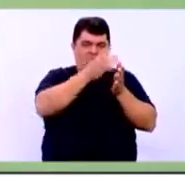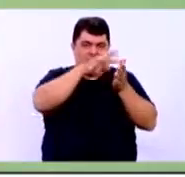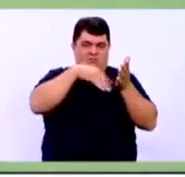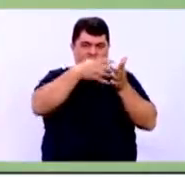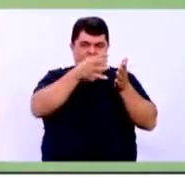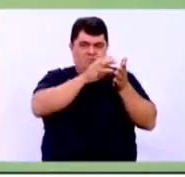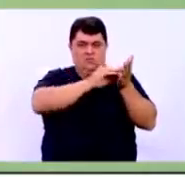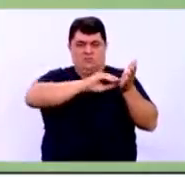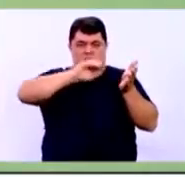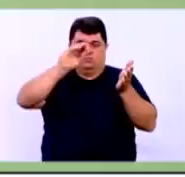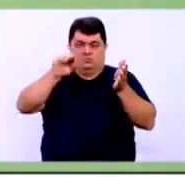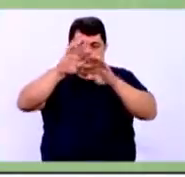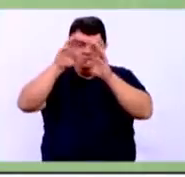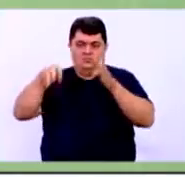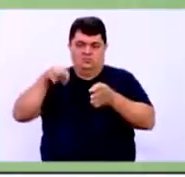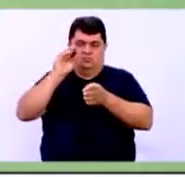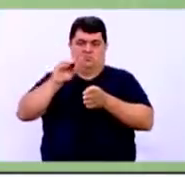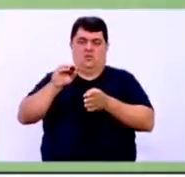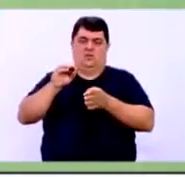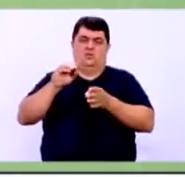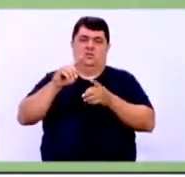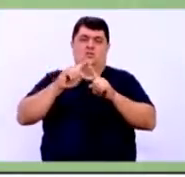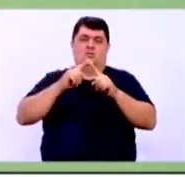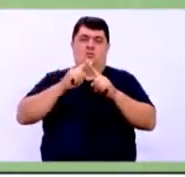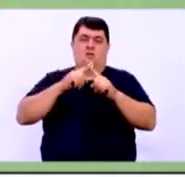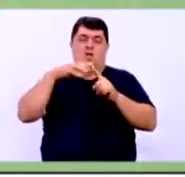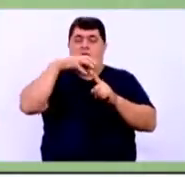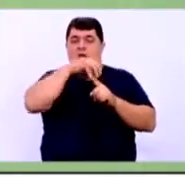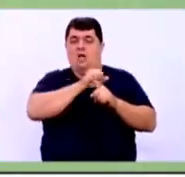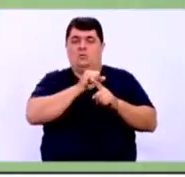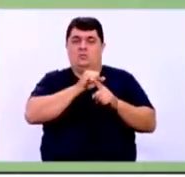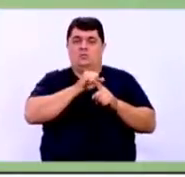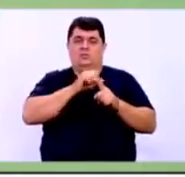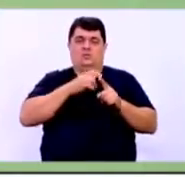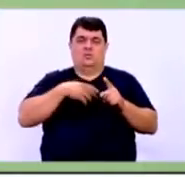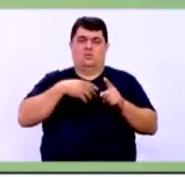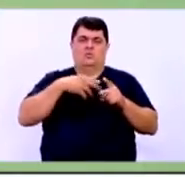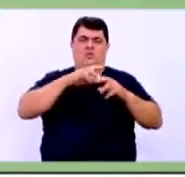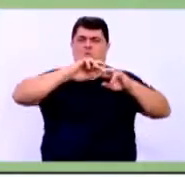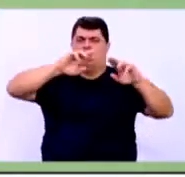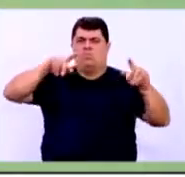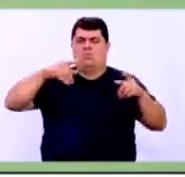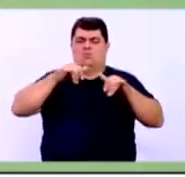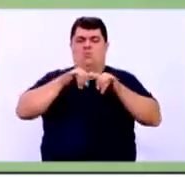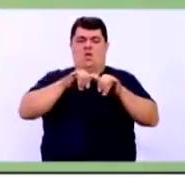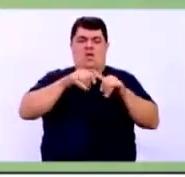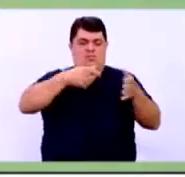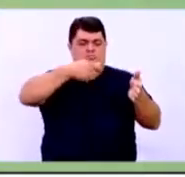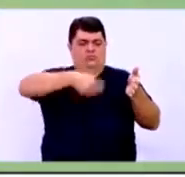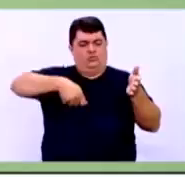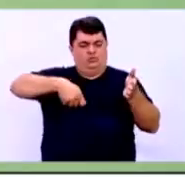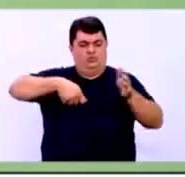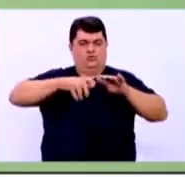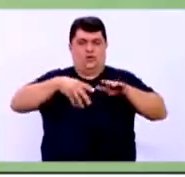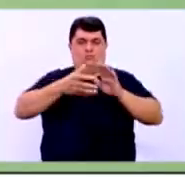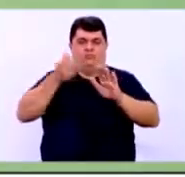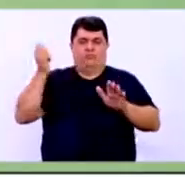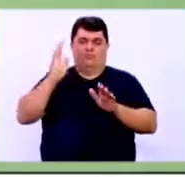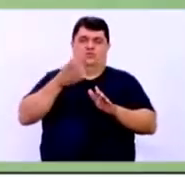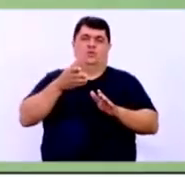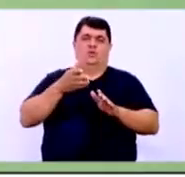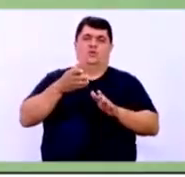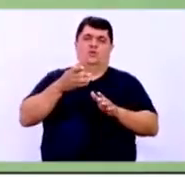automática, né? E cada transação é para cada transação, ou seja, cada transação